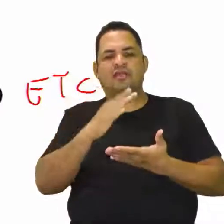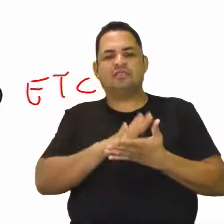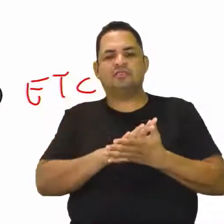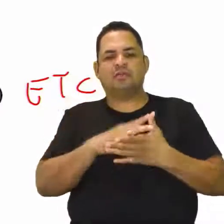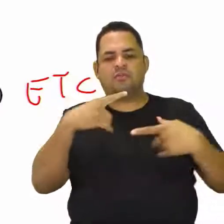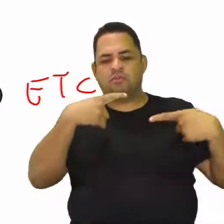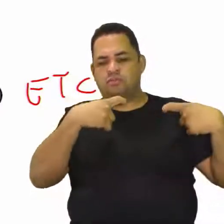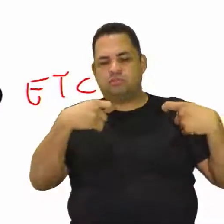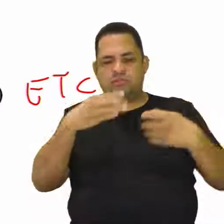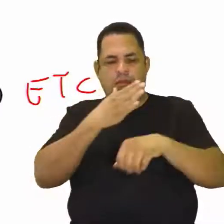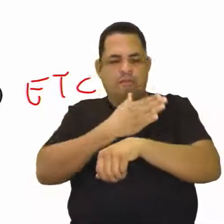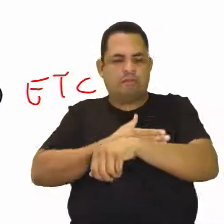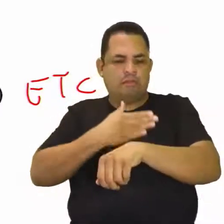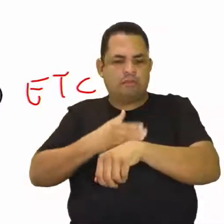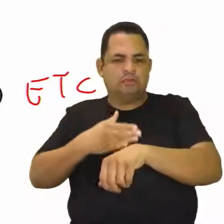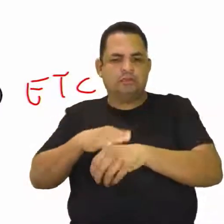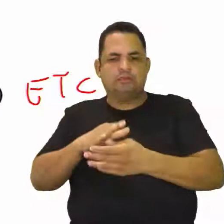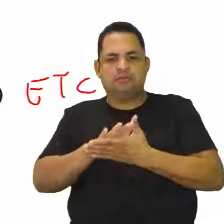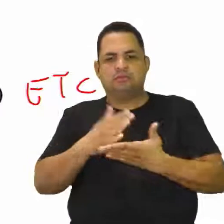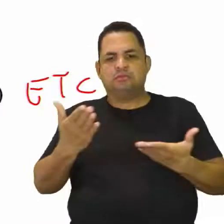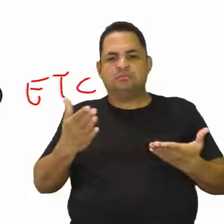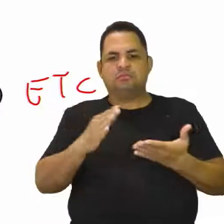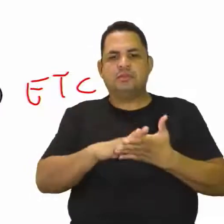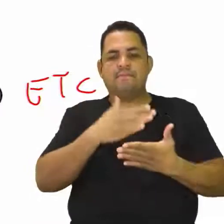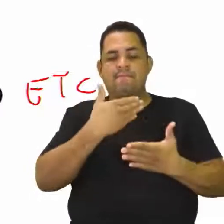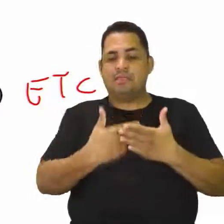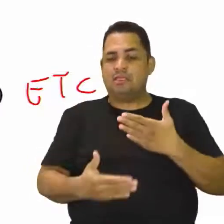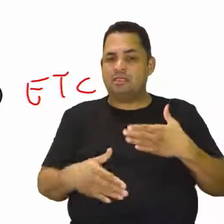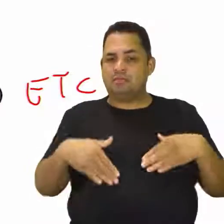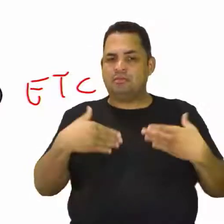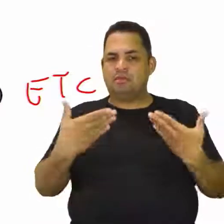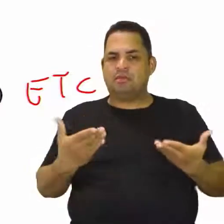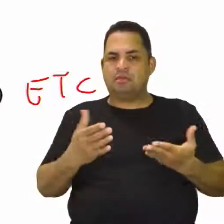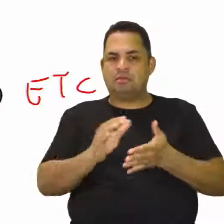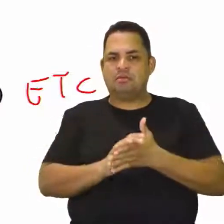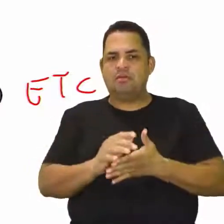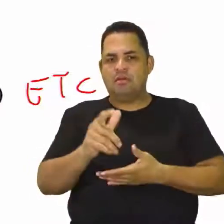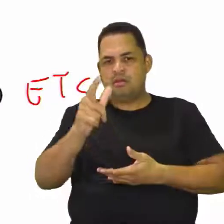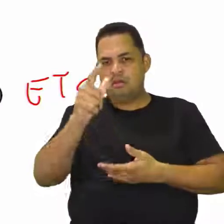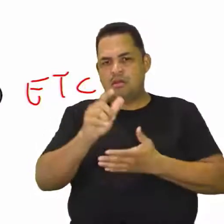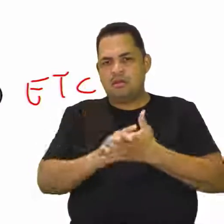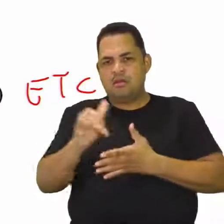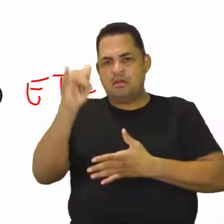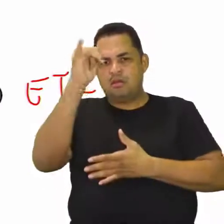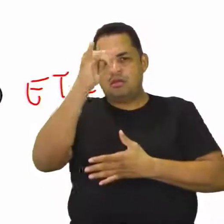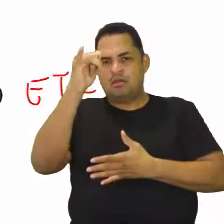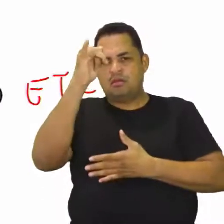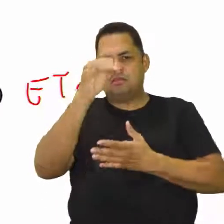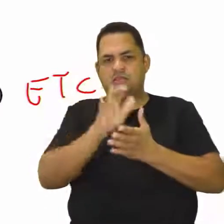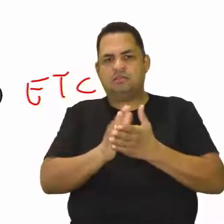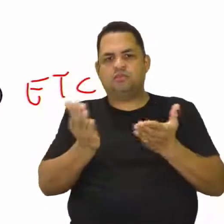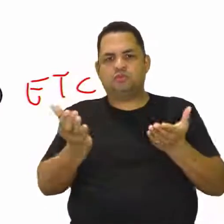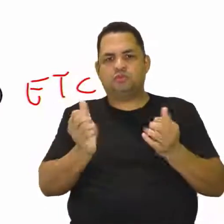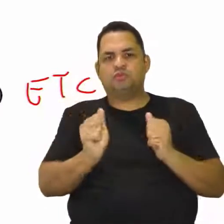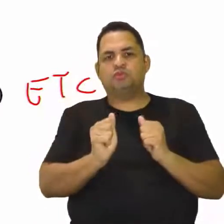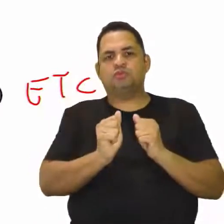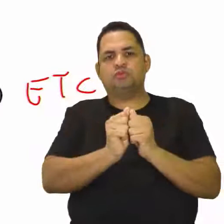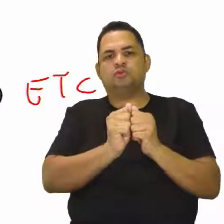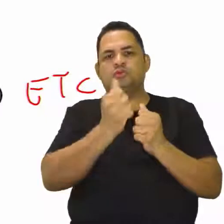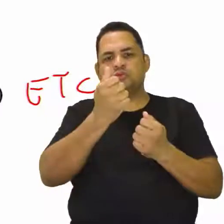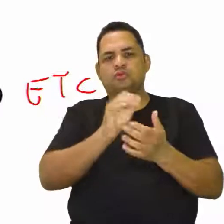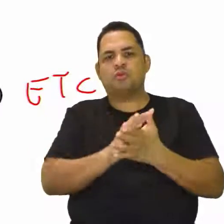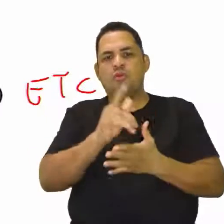né? Acabou levando o pior. Agora a Itália, então, resolve ficar aqui do lado, pronto.